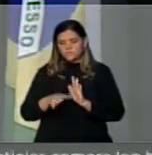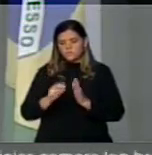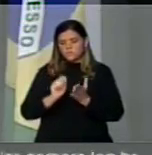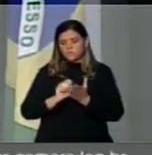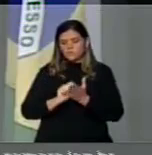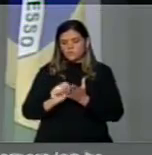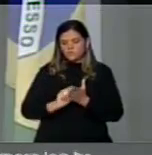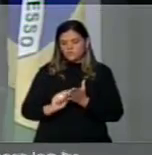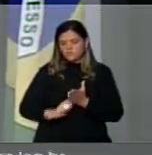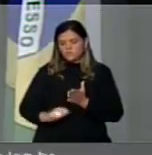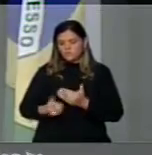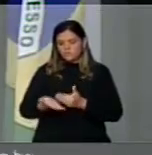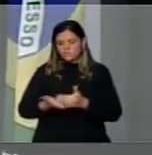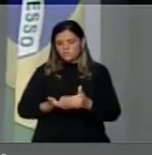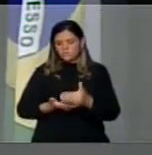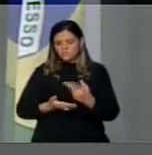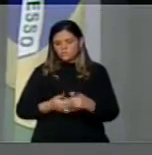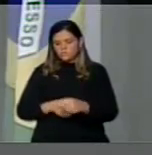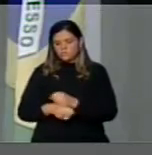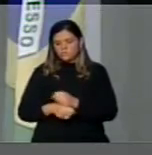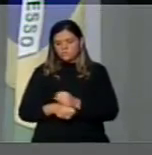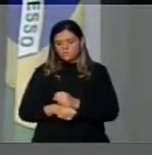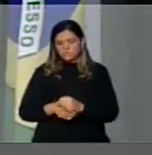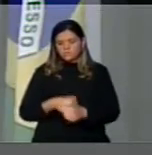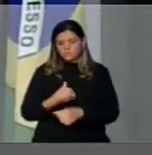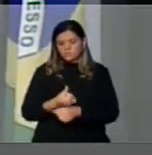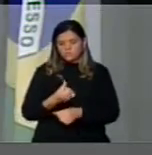início desse ano, nesse semestre,